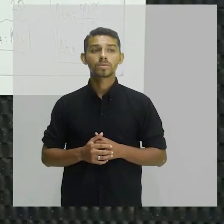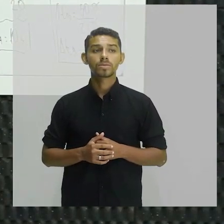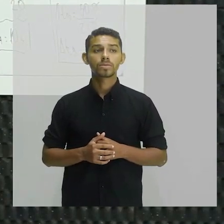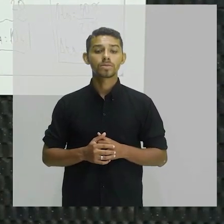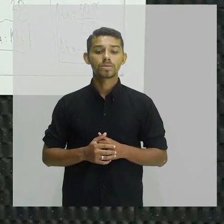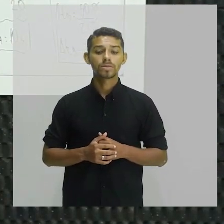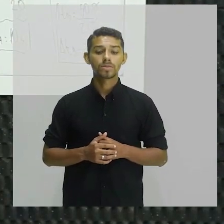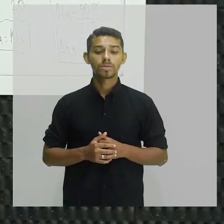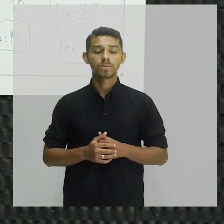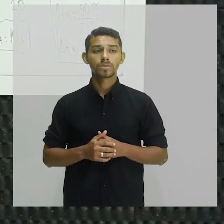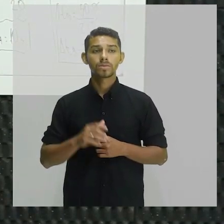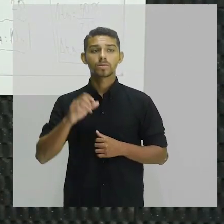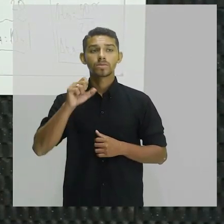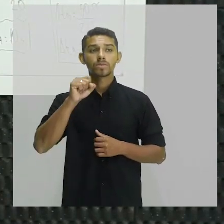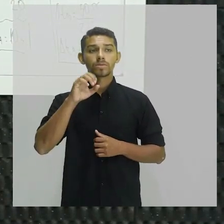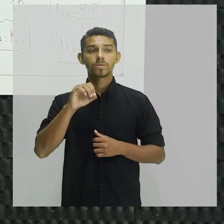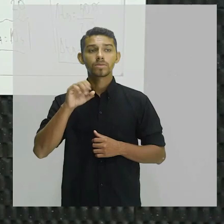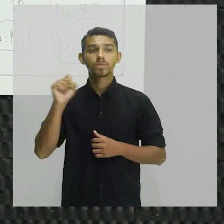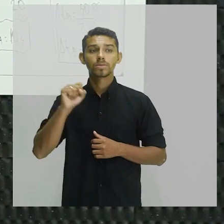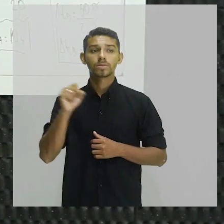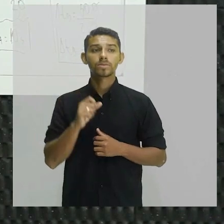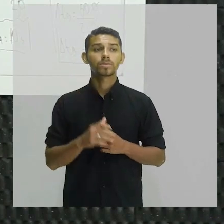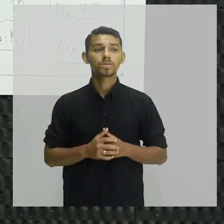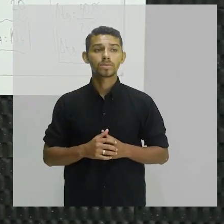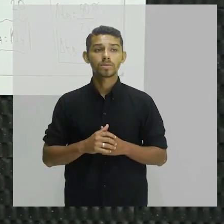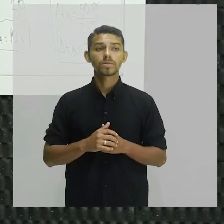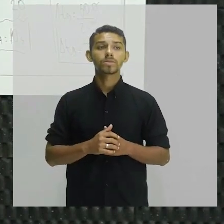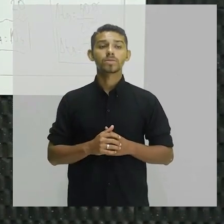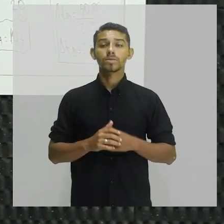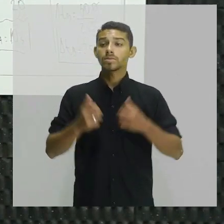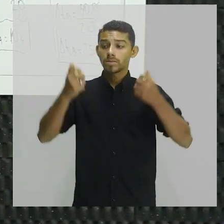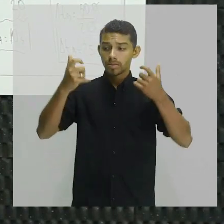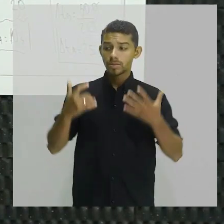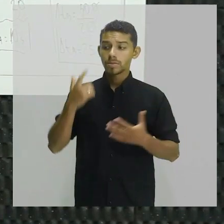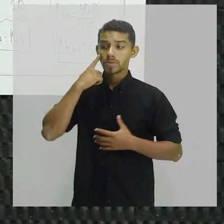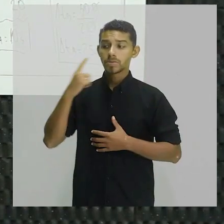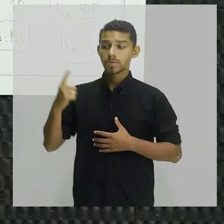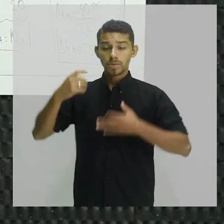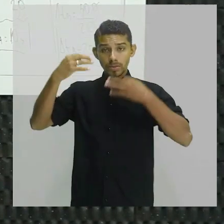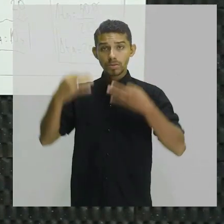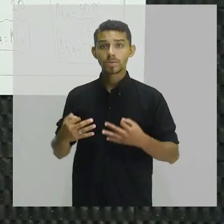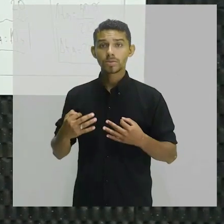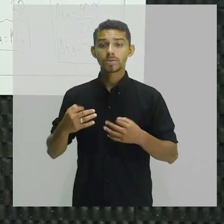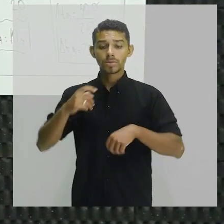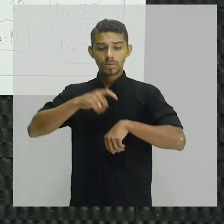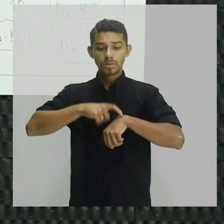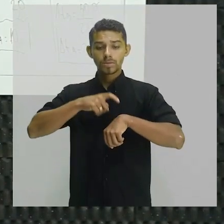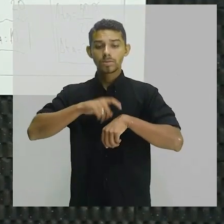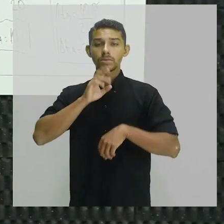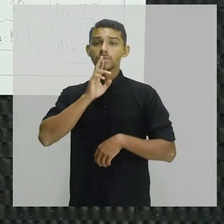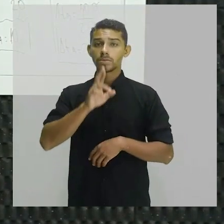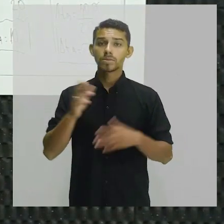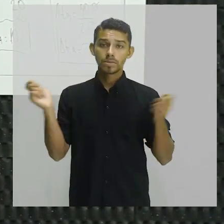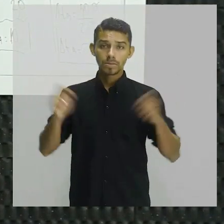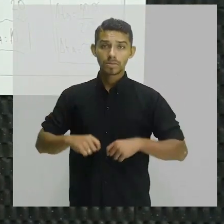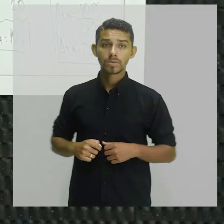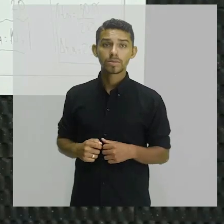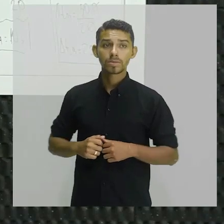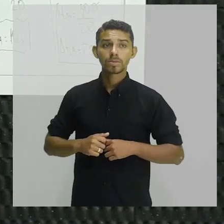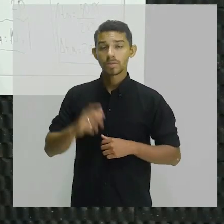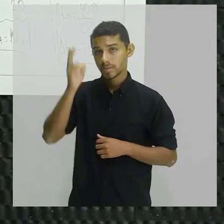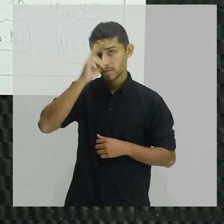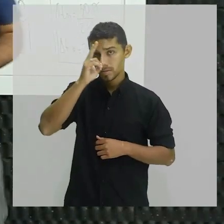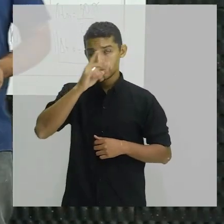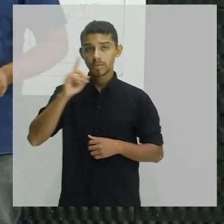80 segundos. Pronto. Então essa é a relaçãozinha, né, de tempo que a gente faz na questão, tá ok? Lembrando